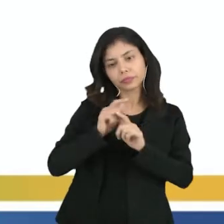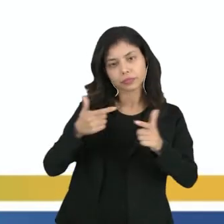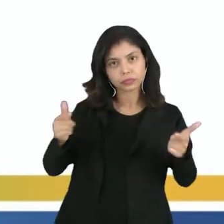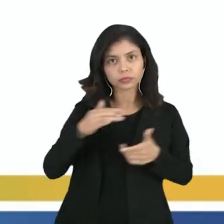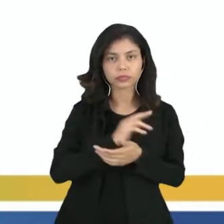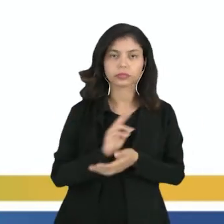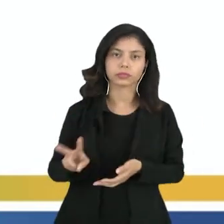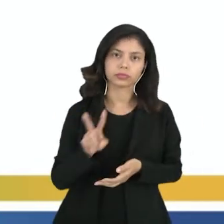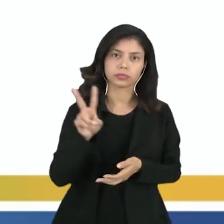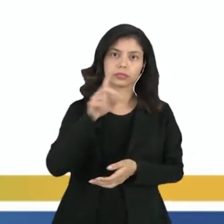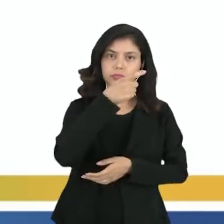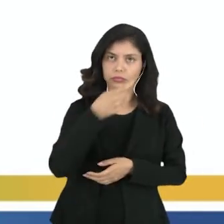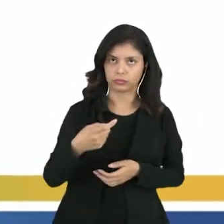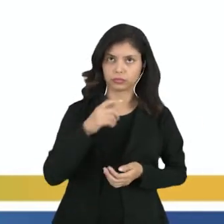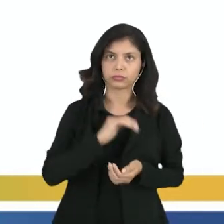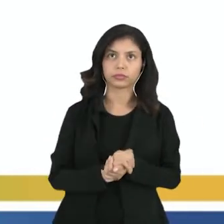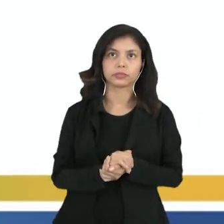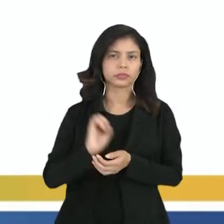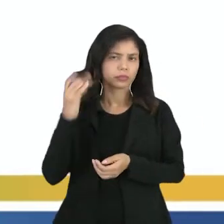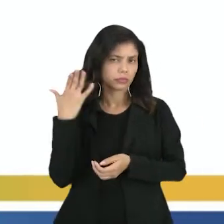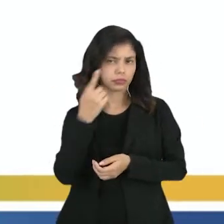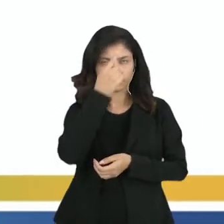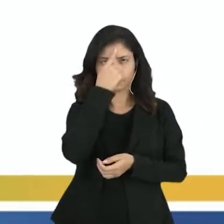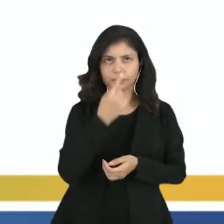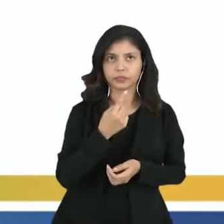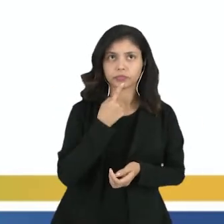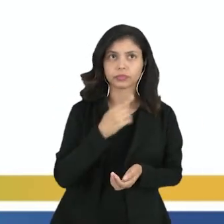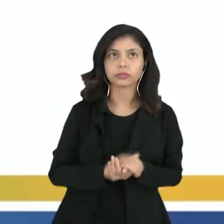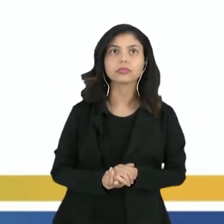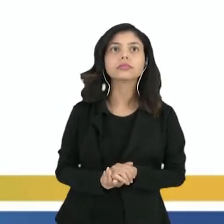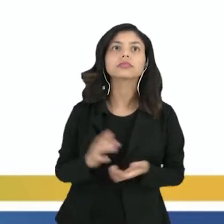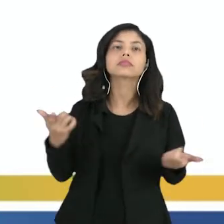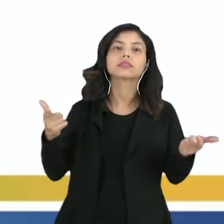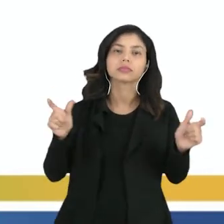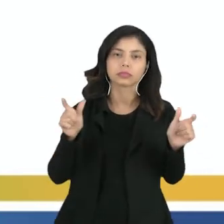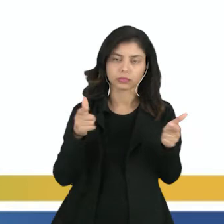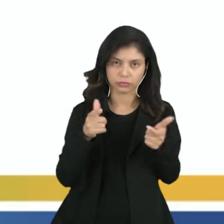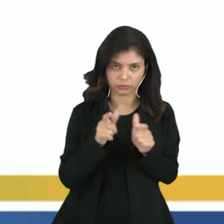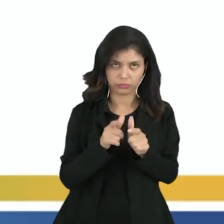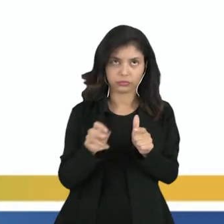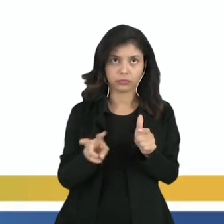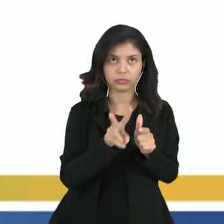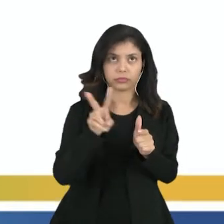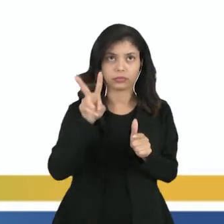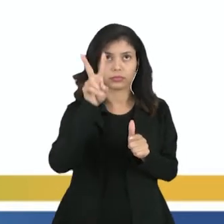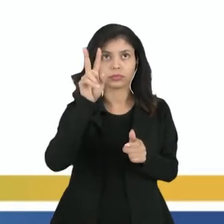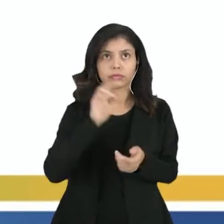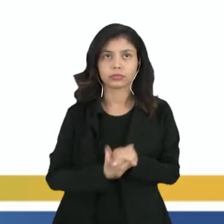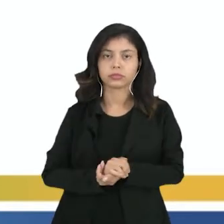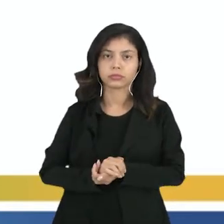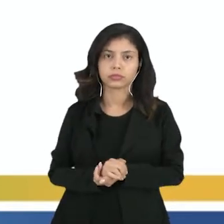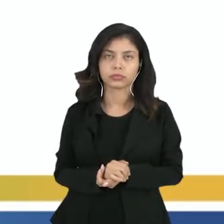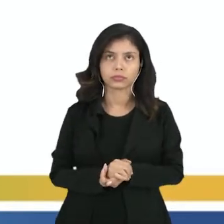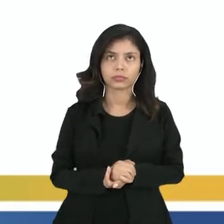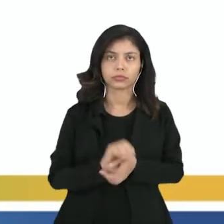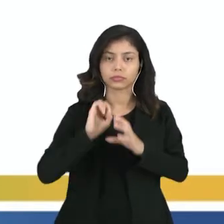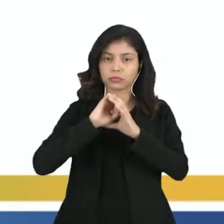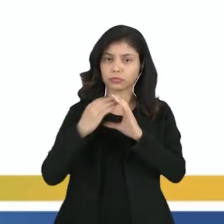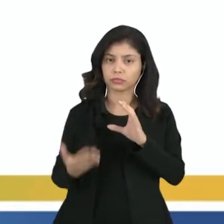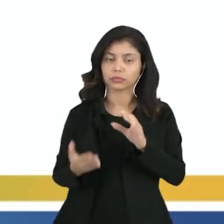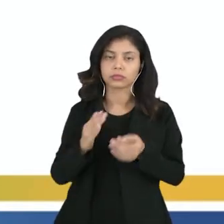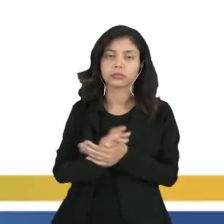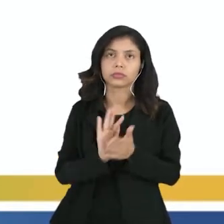valores em x, o que acontece com a imagem? Ela diminui, os valores vão decrescendo. Essa é a característica de uma